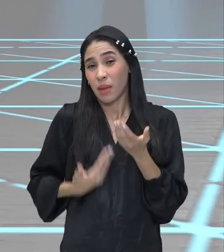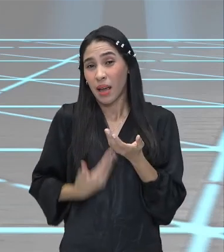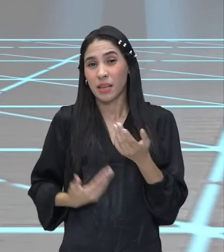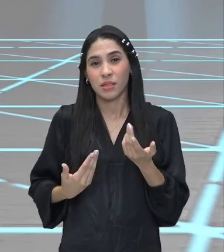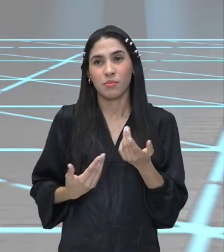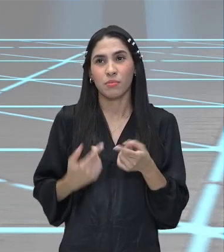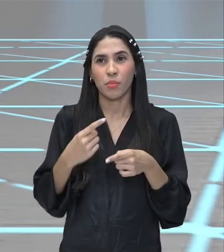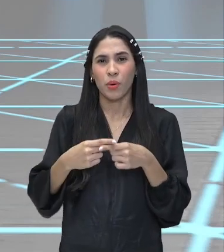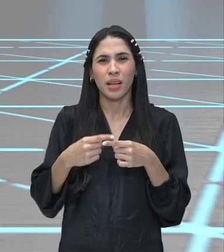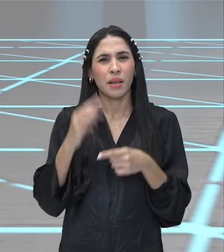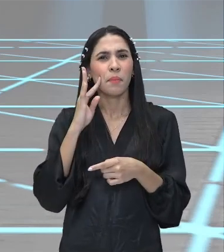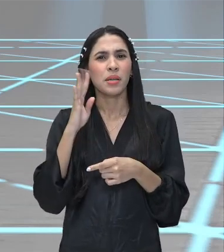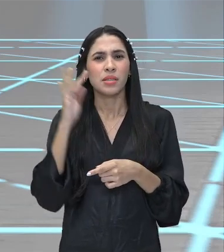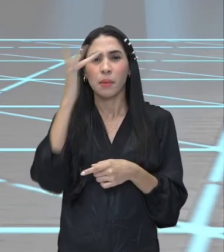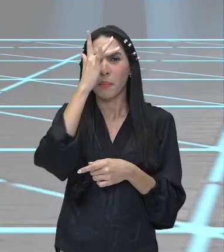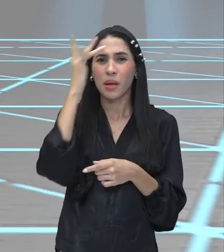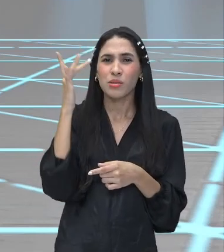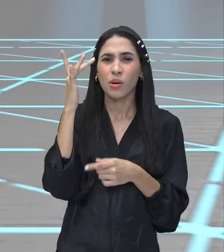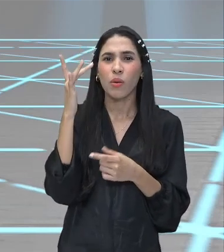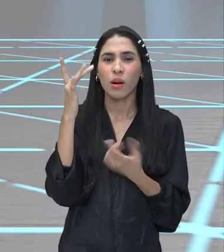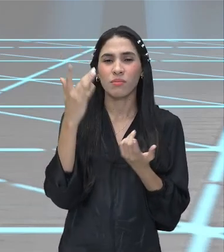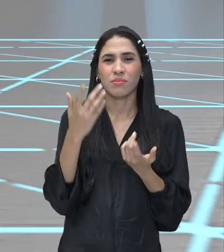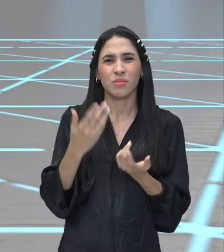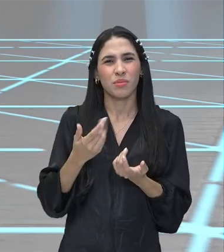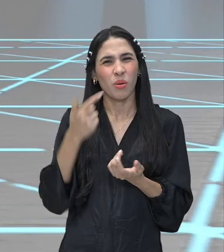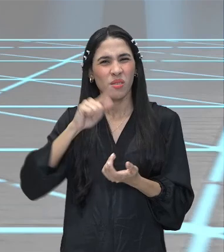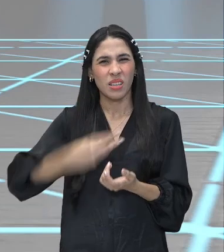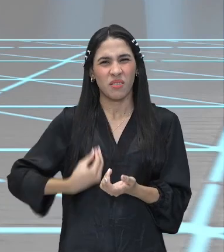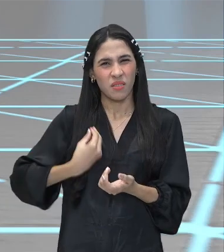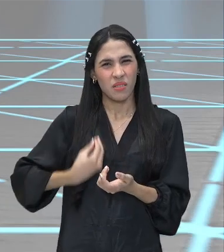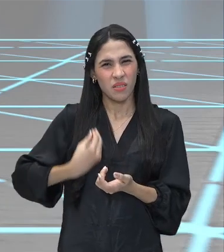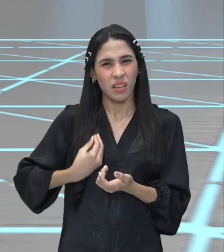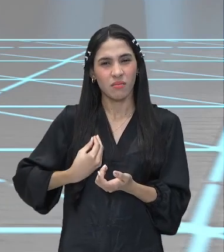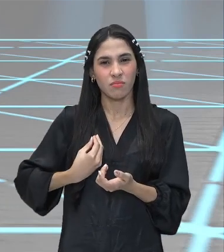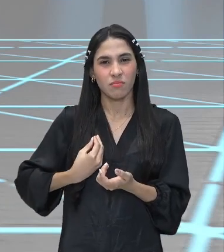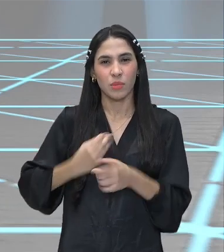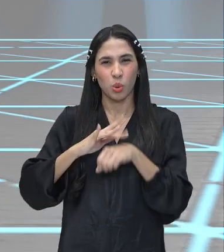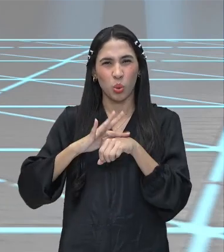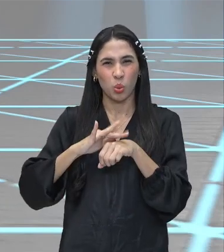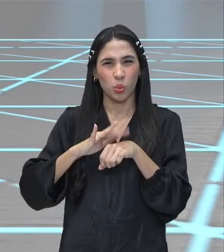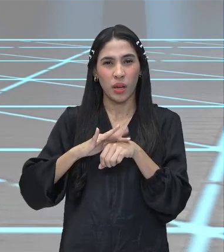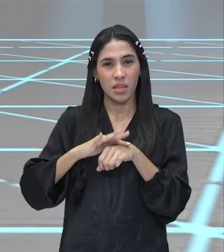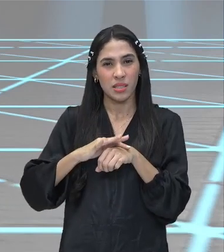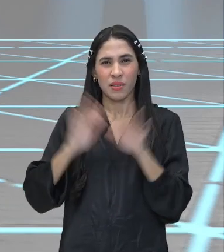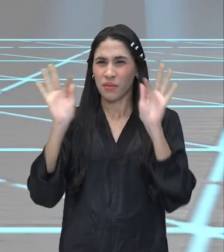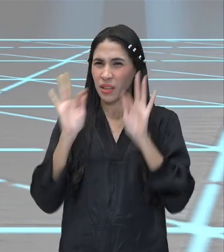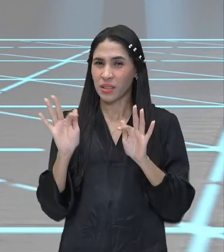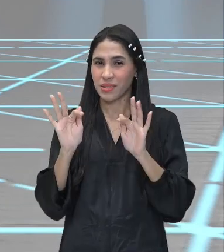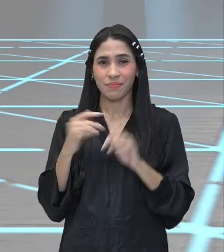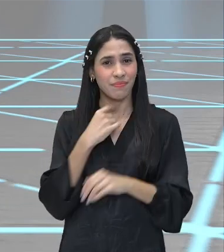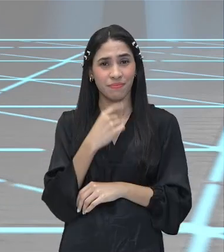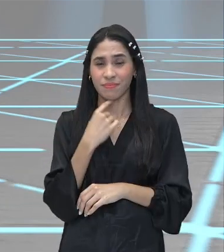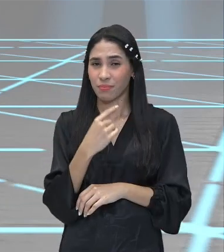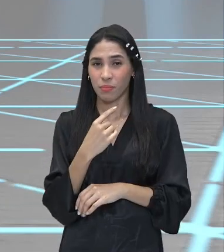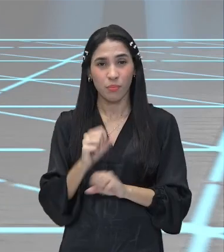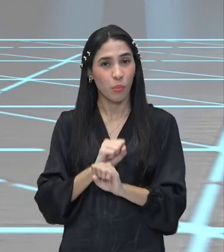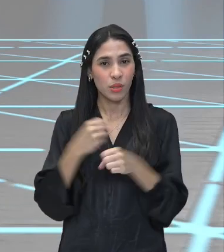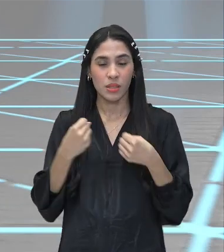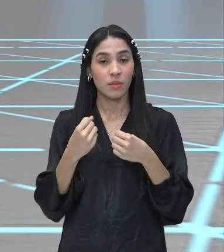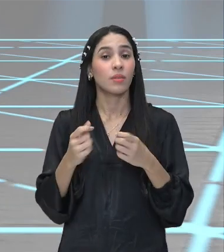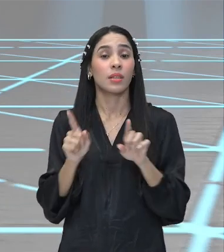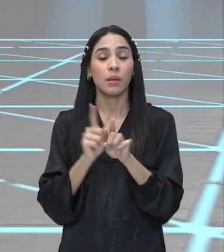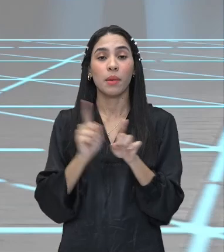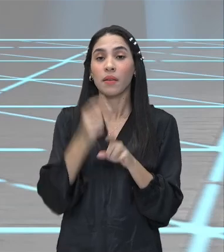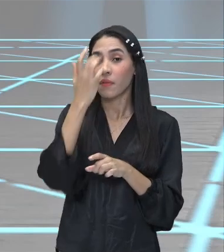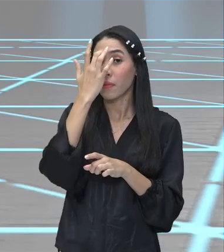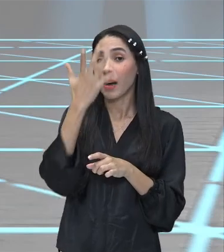que consegue, né, conviver com dor e estar bem? Ninguém consegue, né? E também ela tem uma facilidade